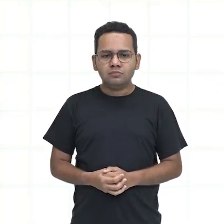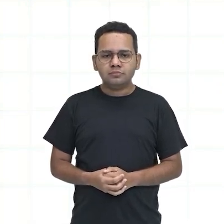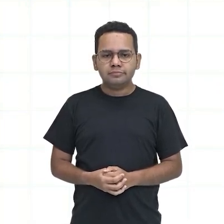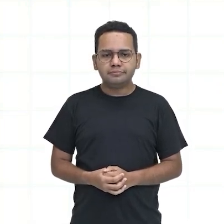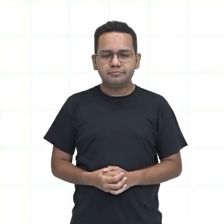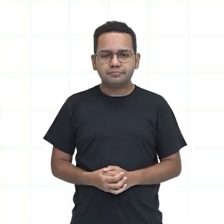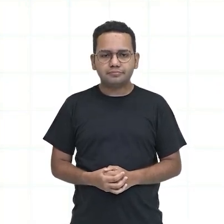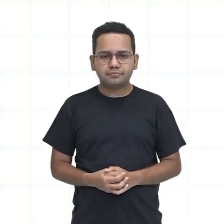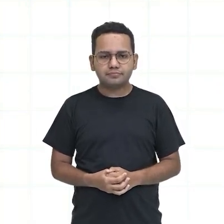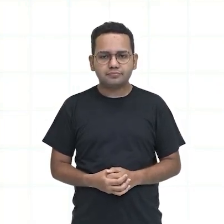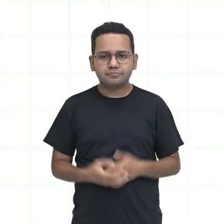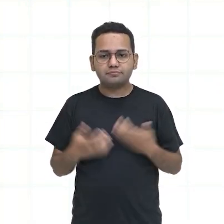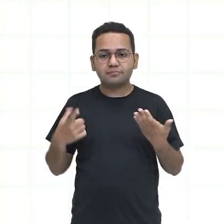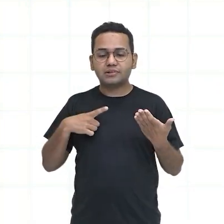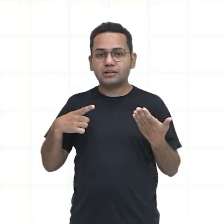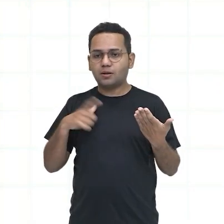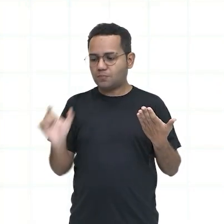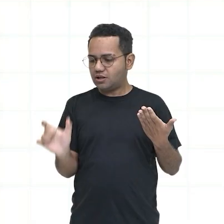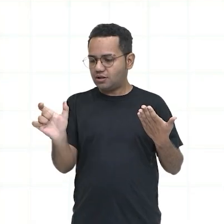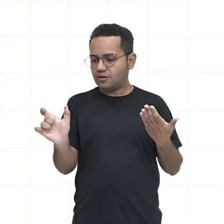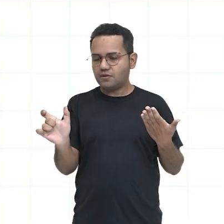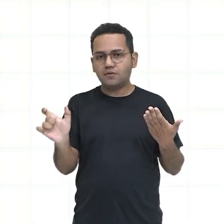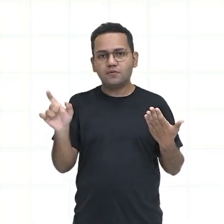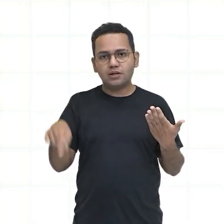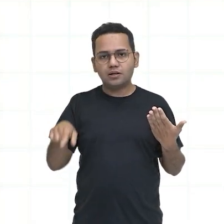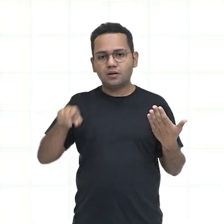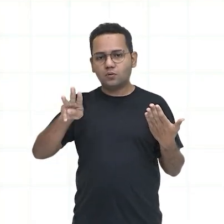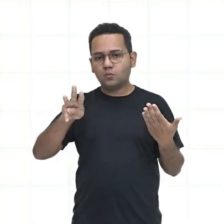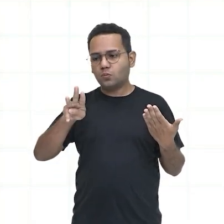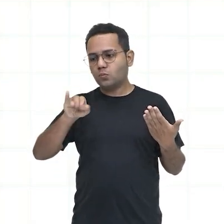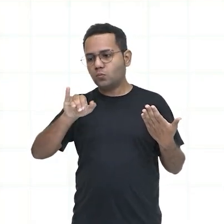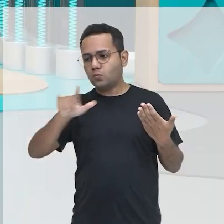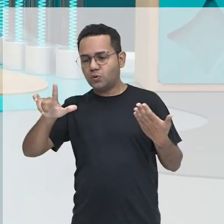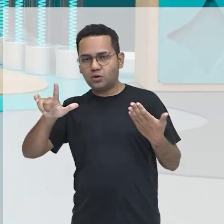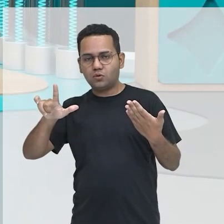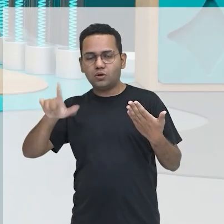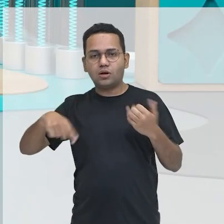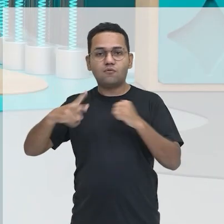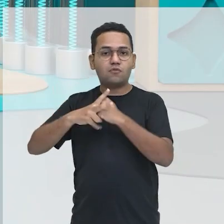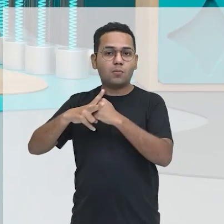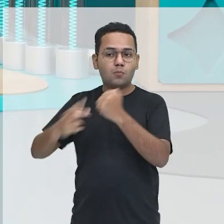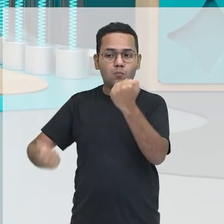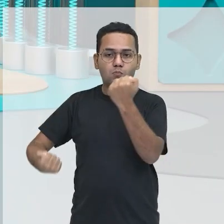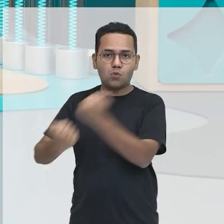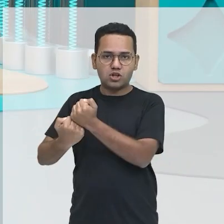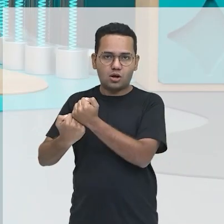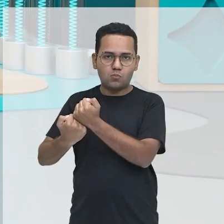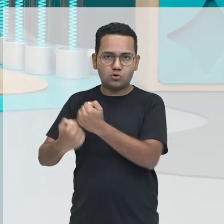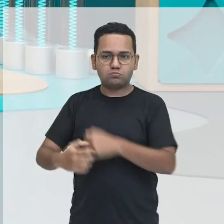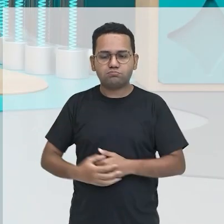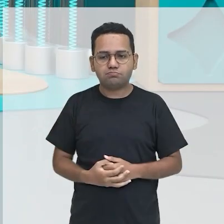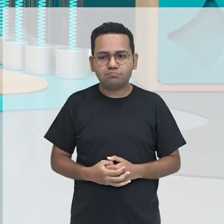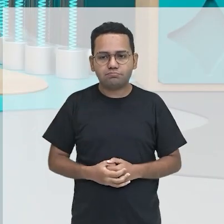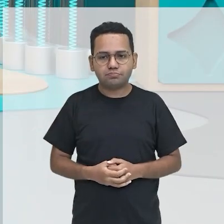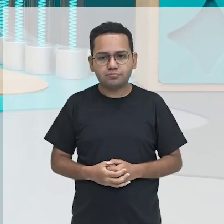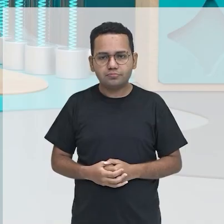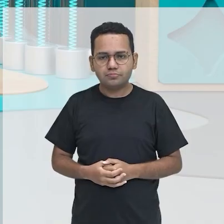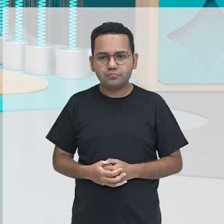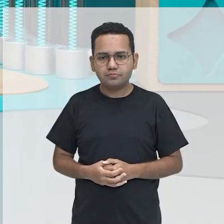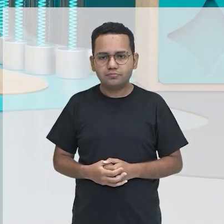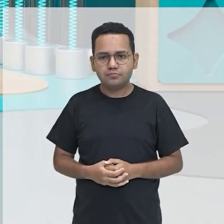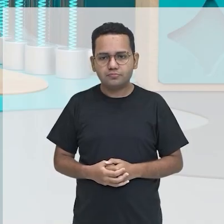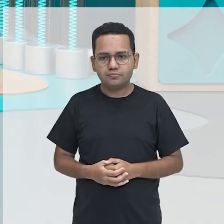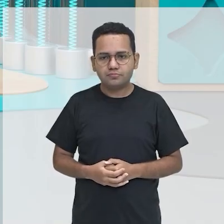sempre pela presença do verbo modal will, né? O will também é um verbo modal, né? Um verbo que nós